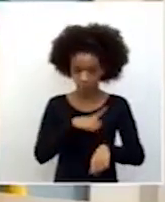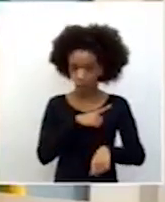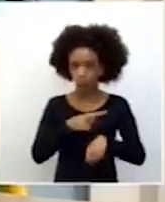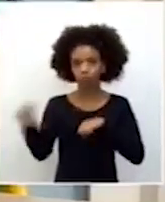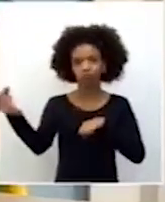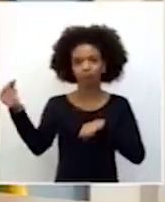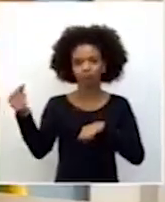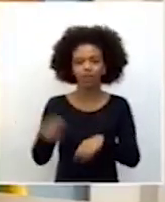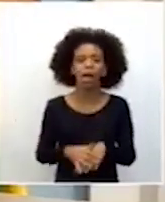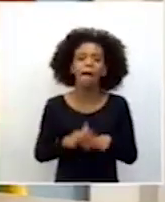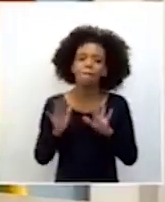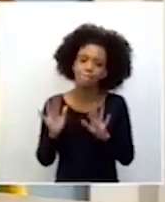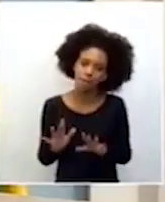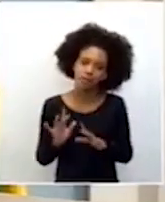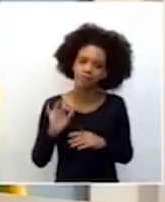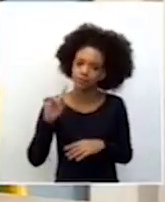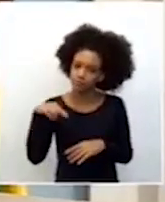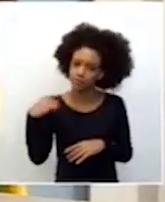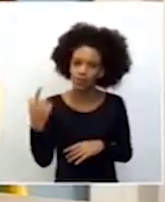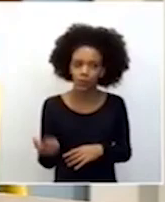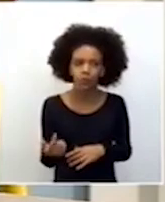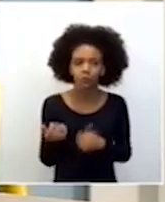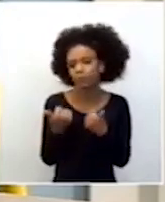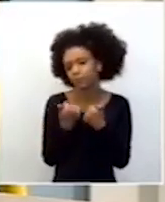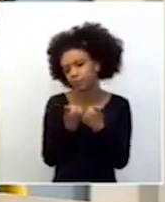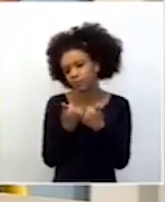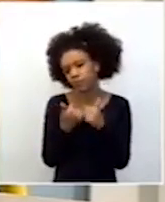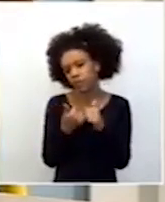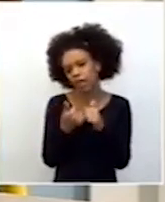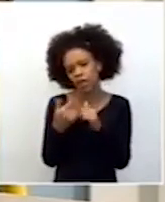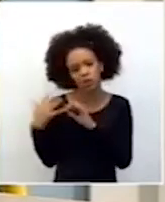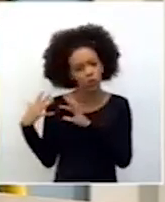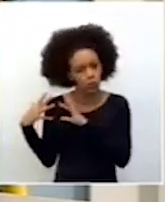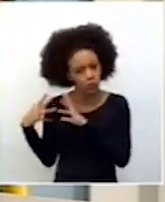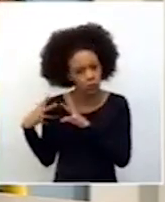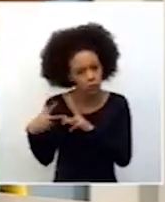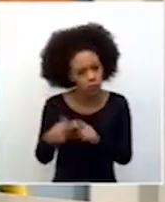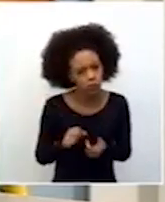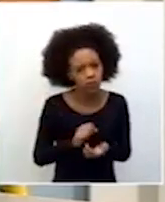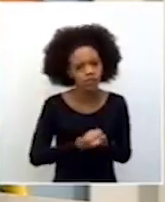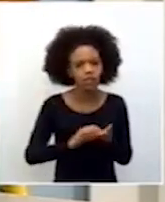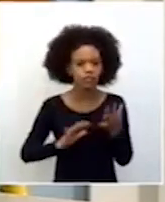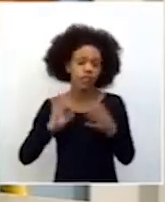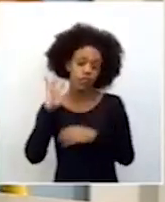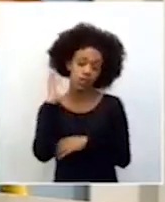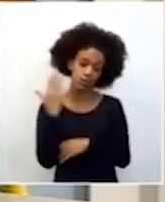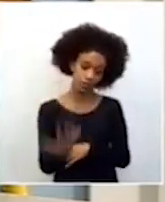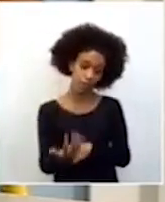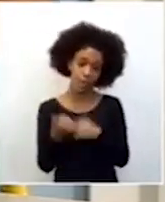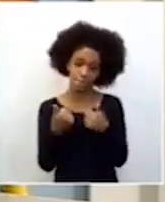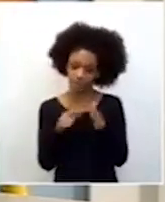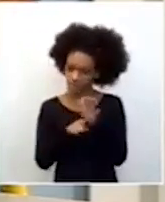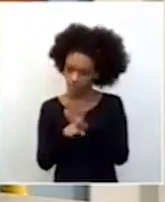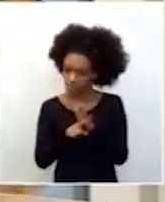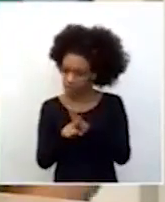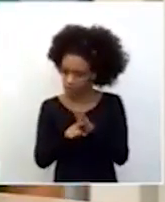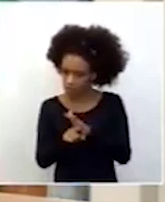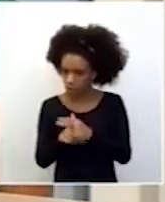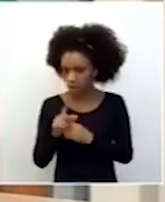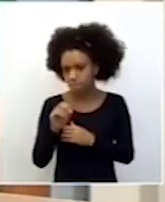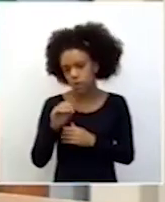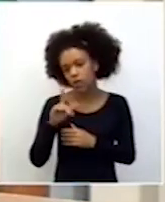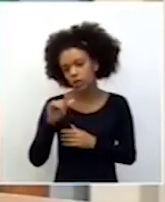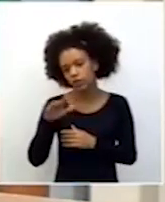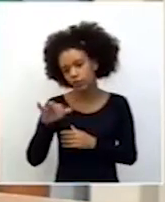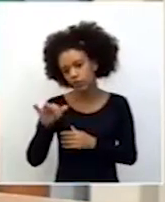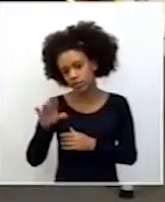aqui. Mas nós iremos retomar e pontuar tudo e resolver o exercício dessa última charge, mas pesquise o que é a polifonia